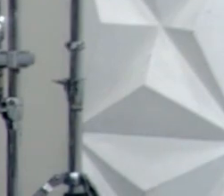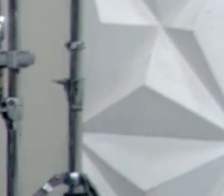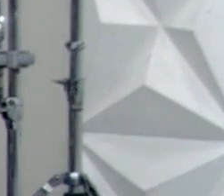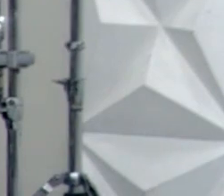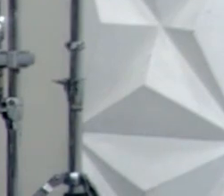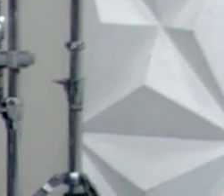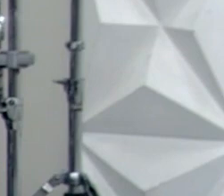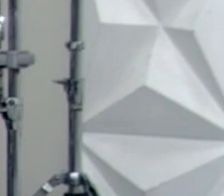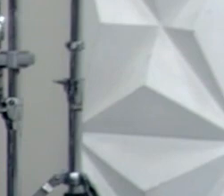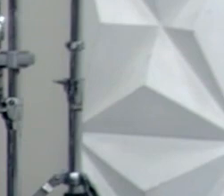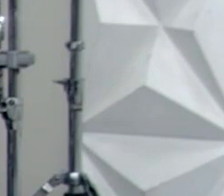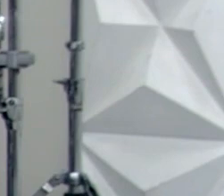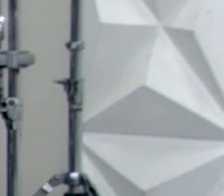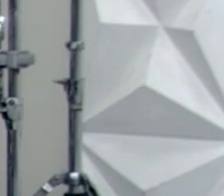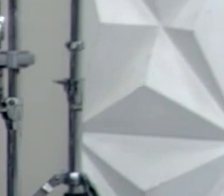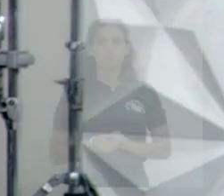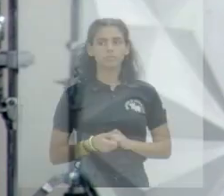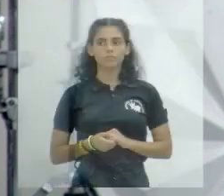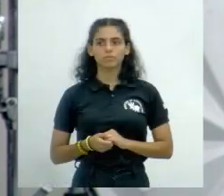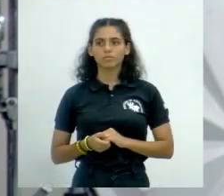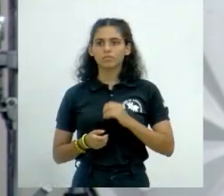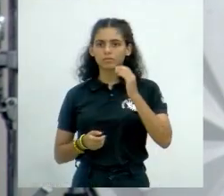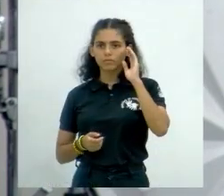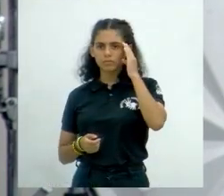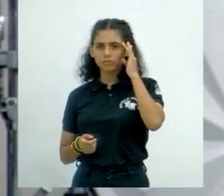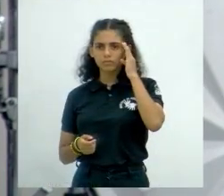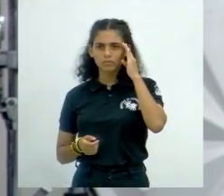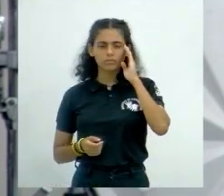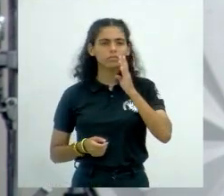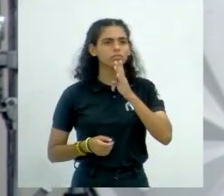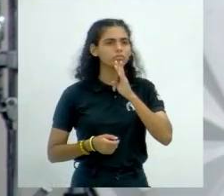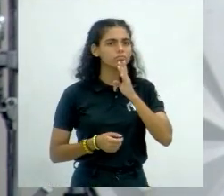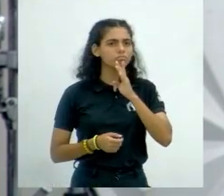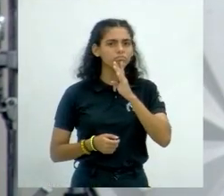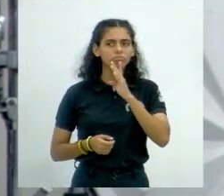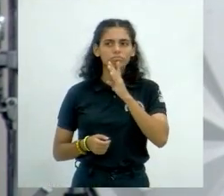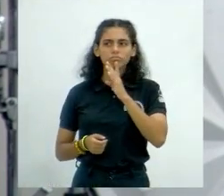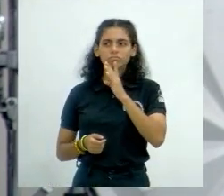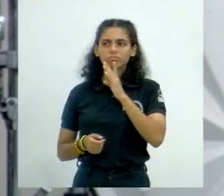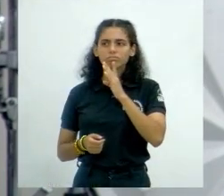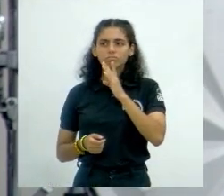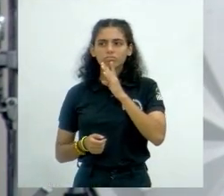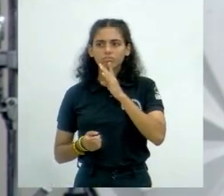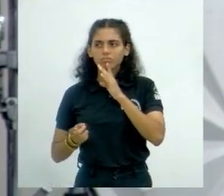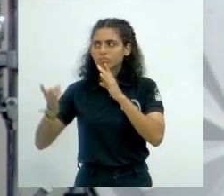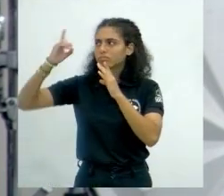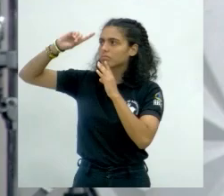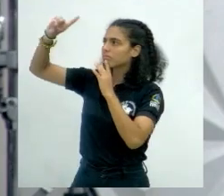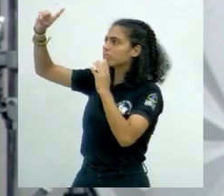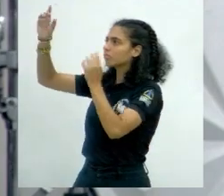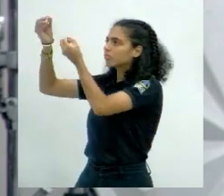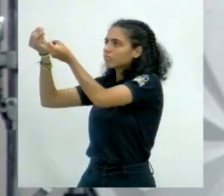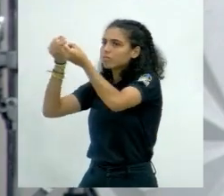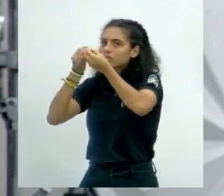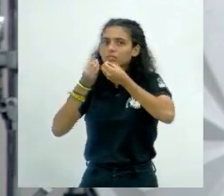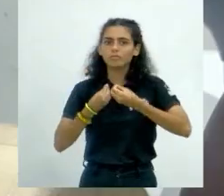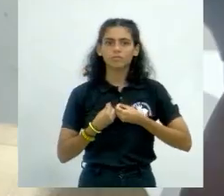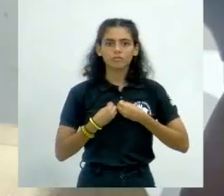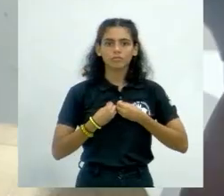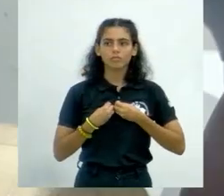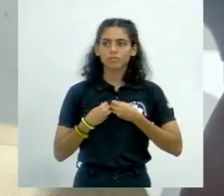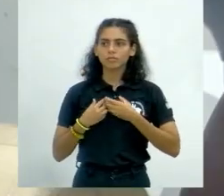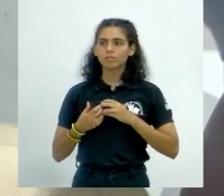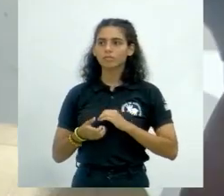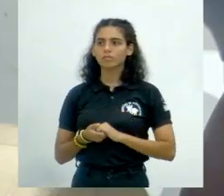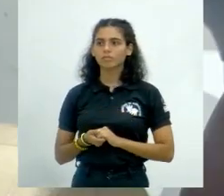a esperteza dentro da sabedoria que vem pelo temor ao Senhor, nos leva a ter a habilidade de